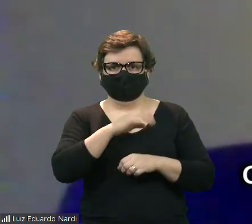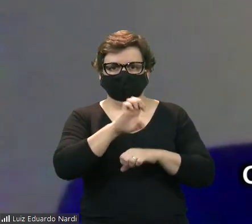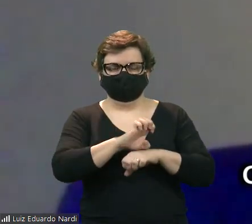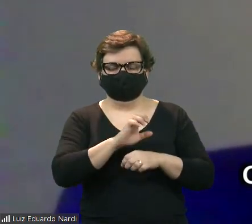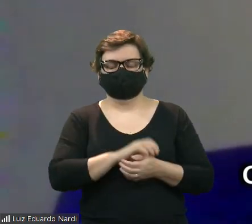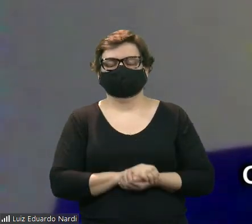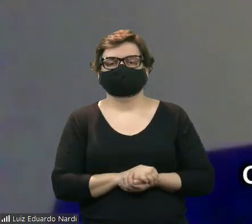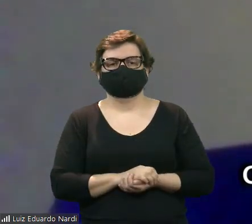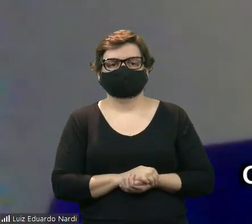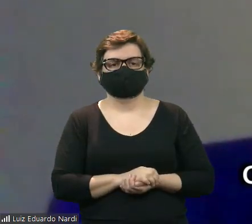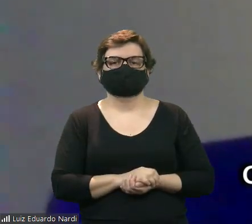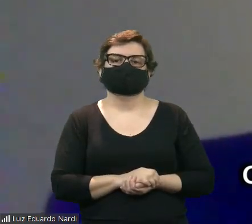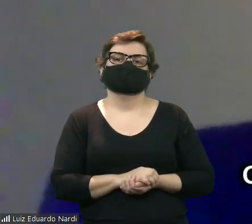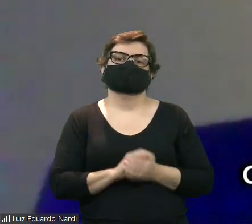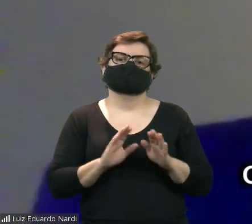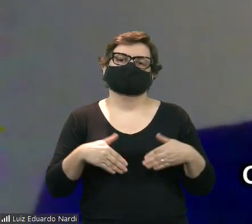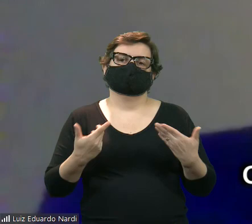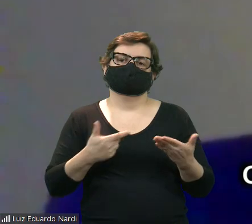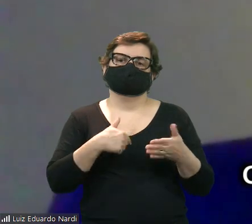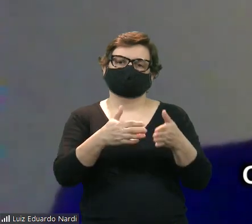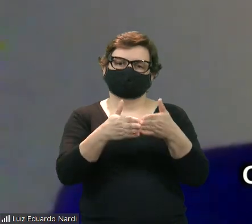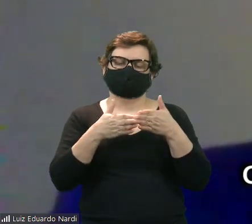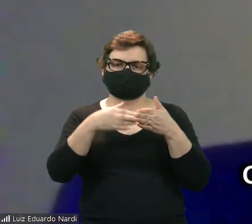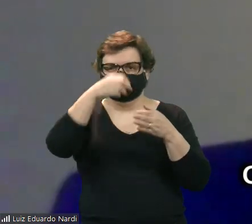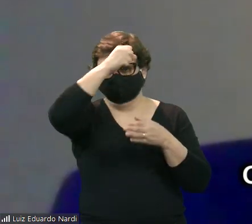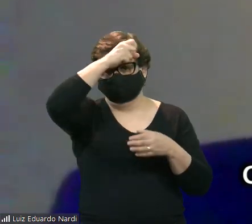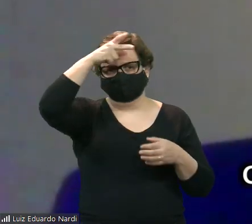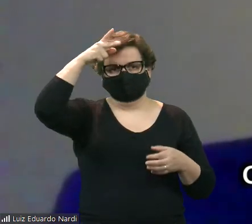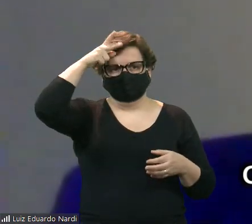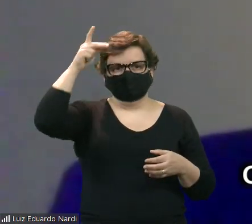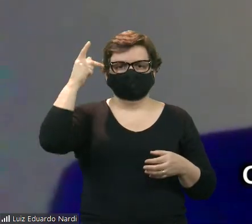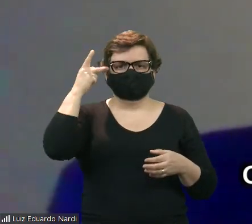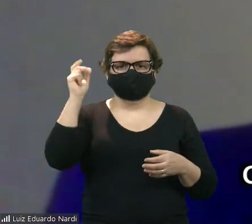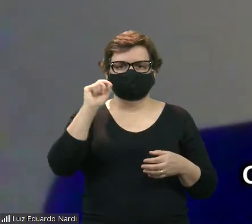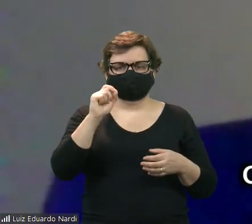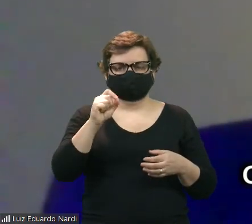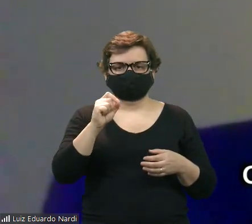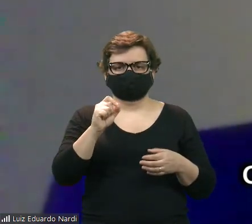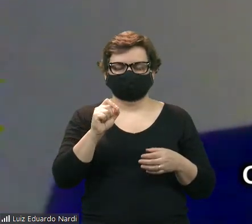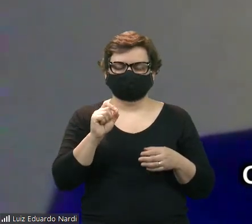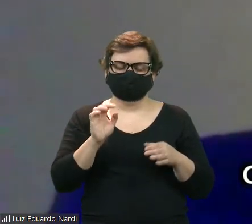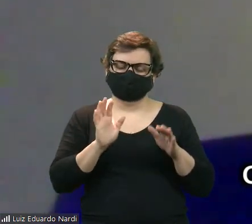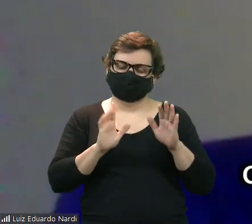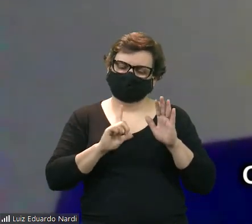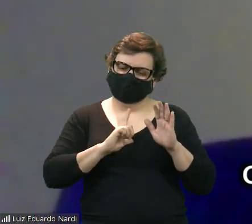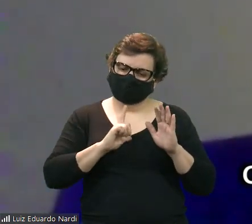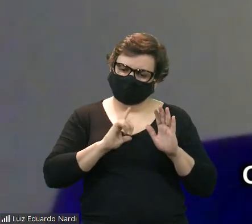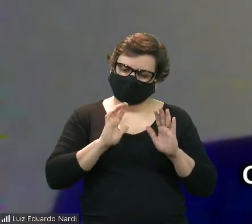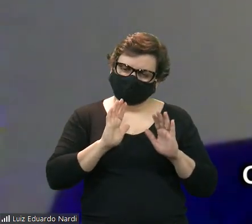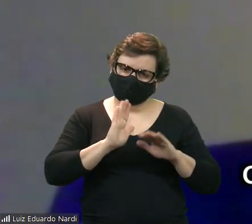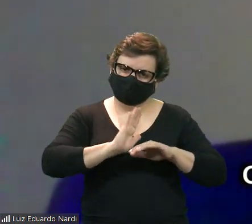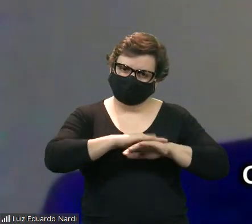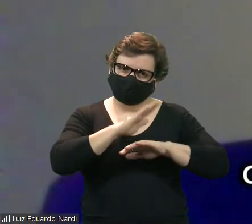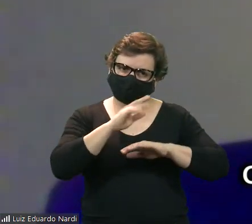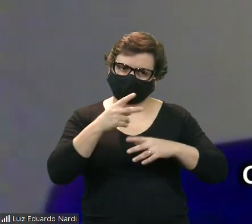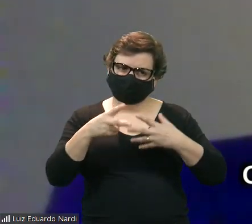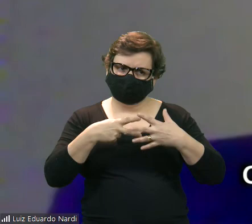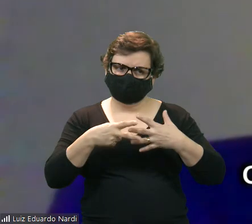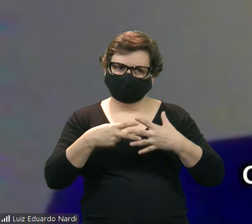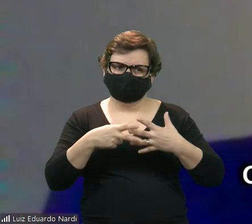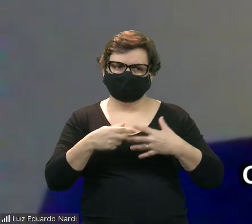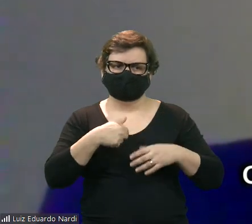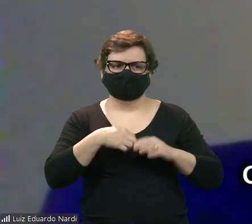eu faço esse apelo ao prefeito para que trate com mais transparência. Eu vou dar um exemplo